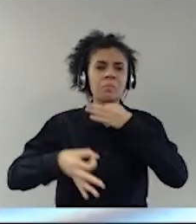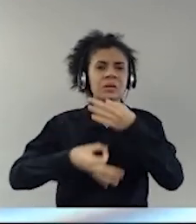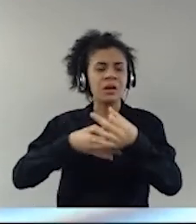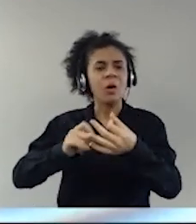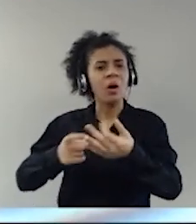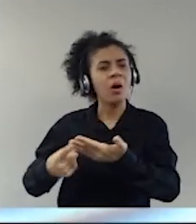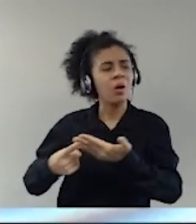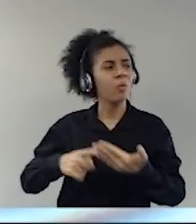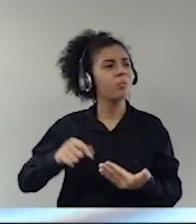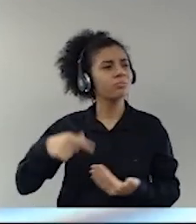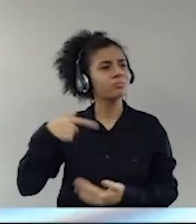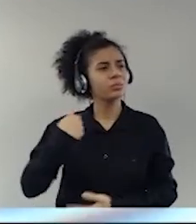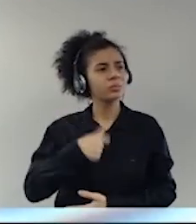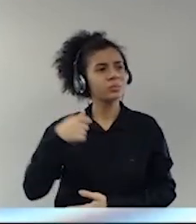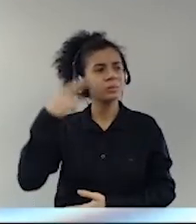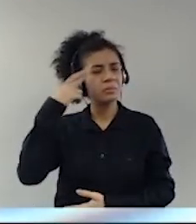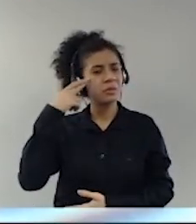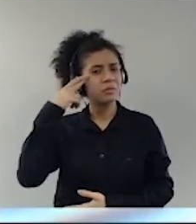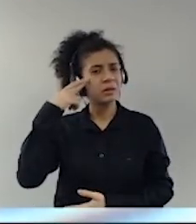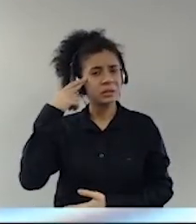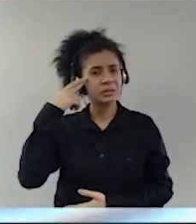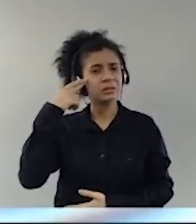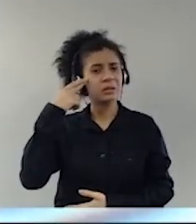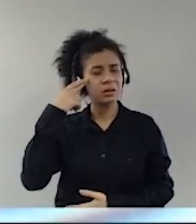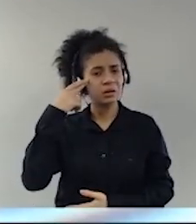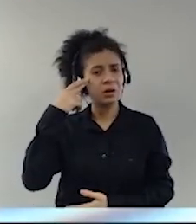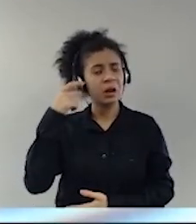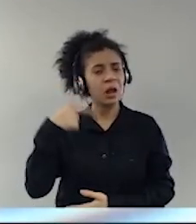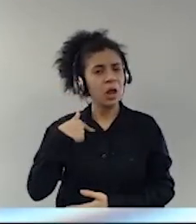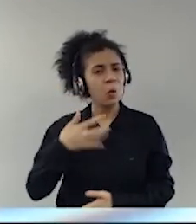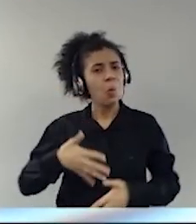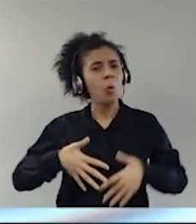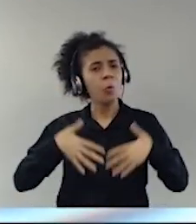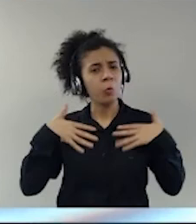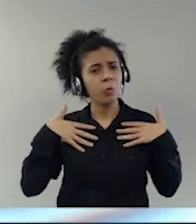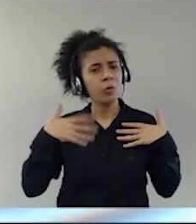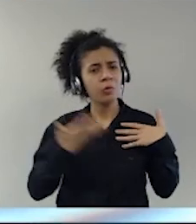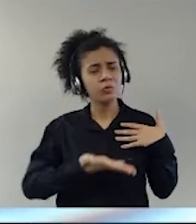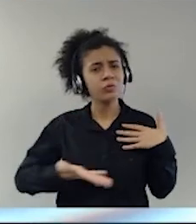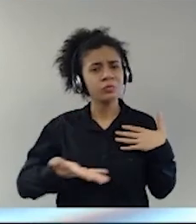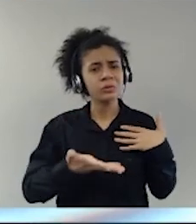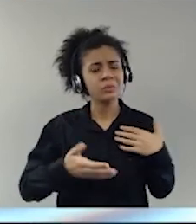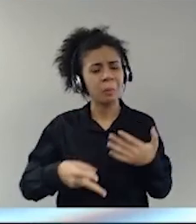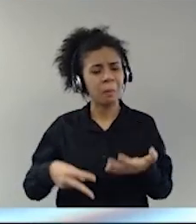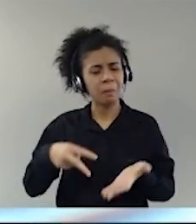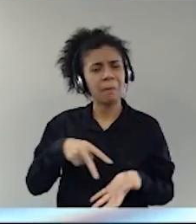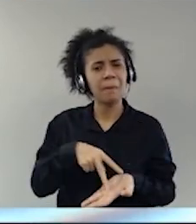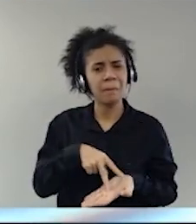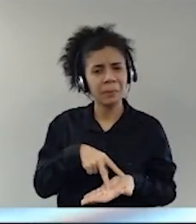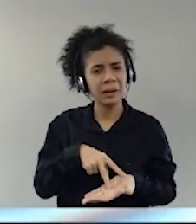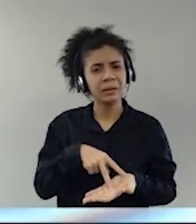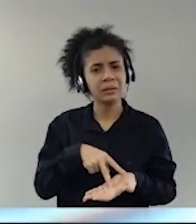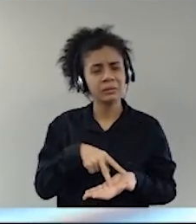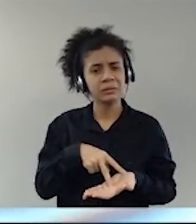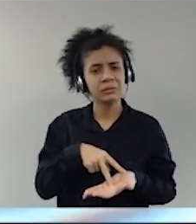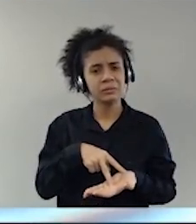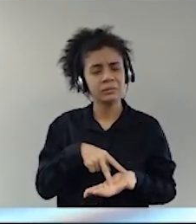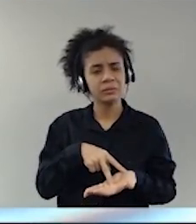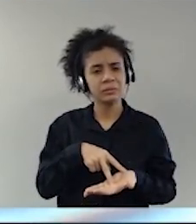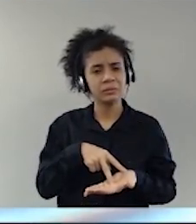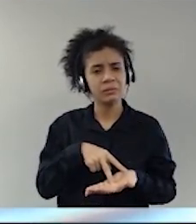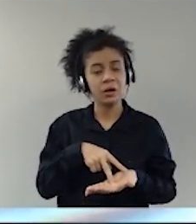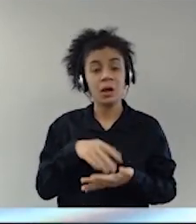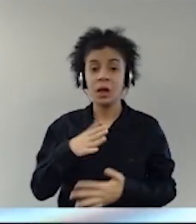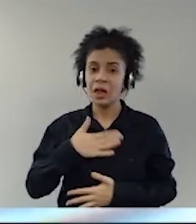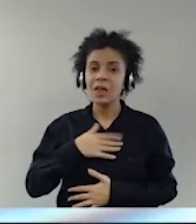a uma reflexão. Estou muito orgulhoso de todos vocês, estou muito orgulhoso de ter participado desse evento.